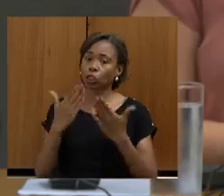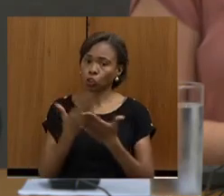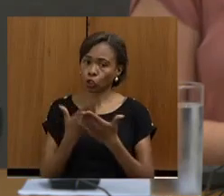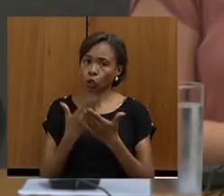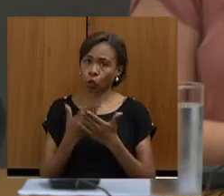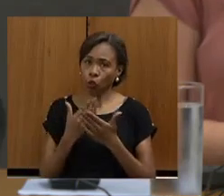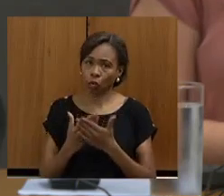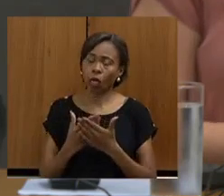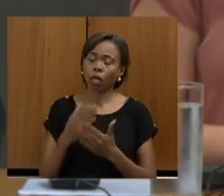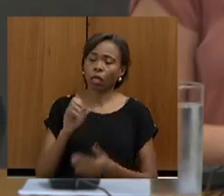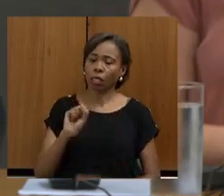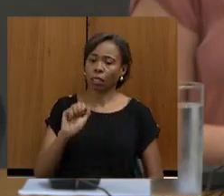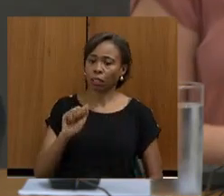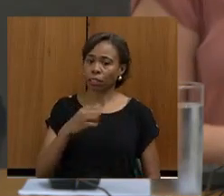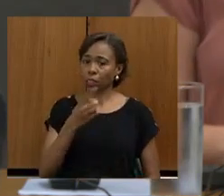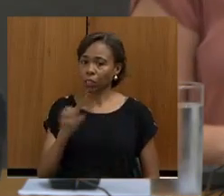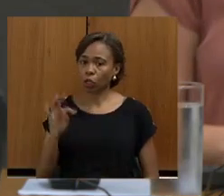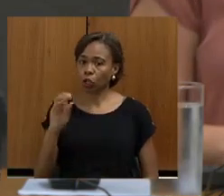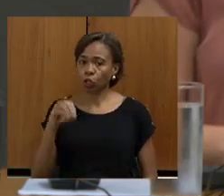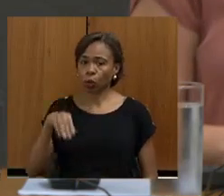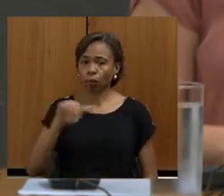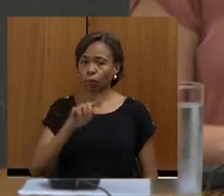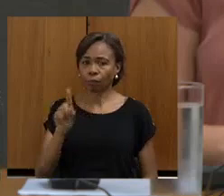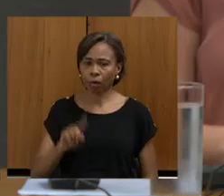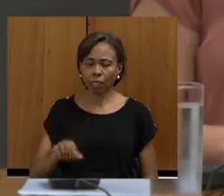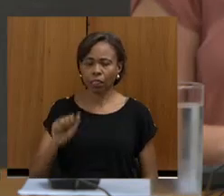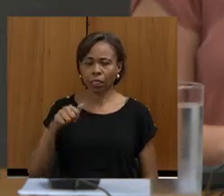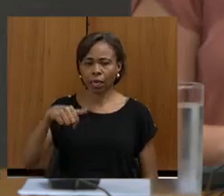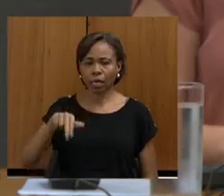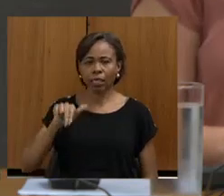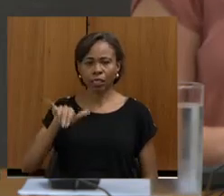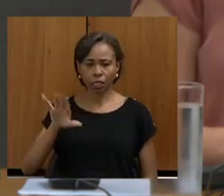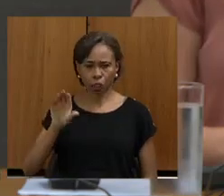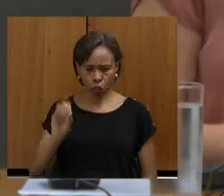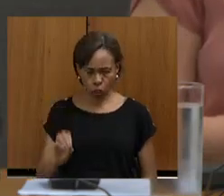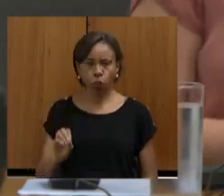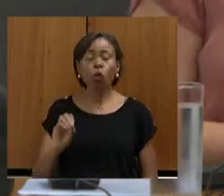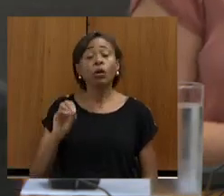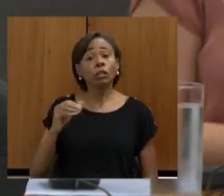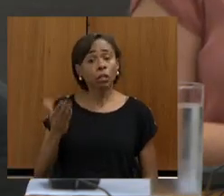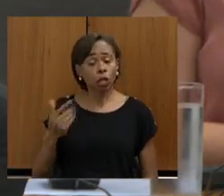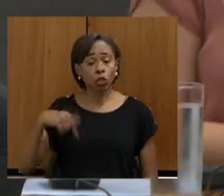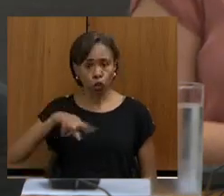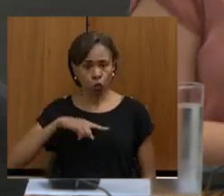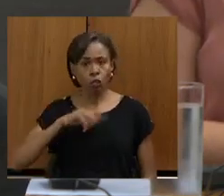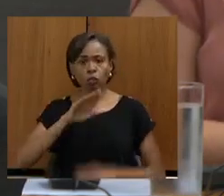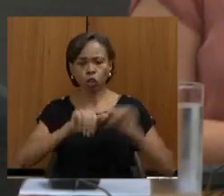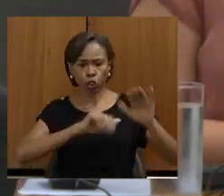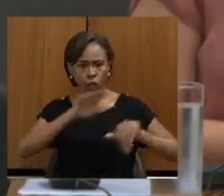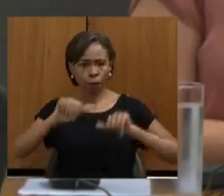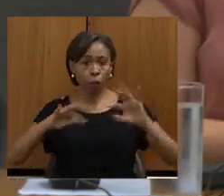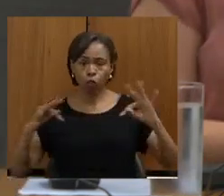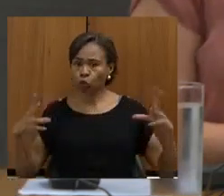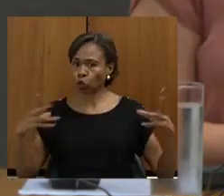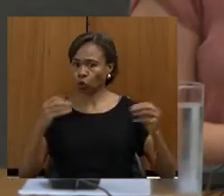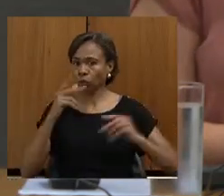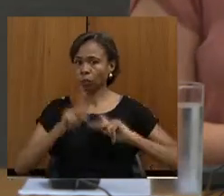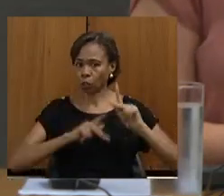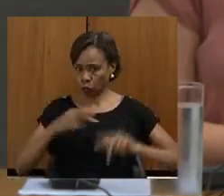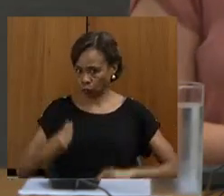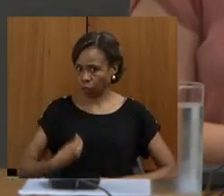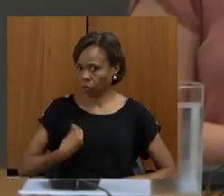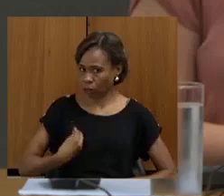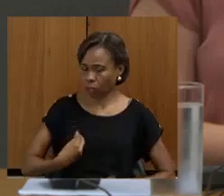Tomás de Aquino. Nós estamos, então, ok, vamos chamar todos os participantes aqui